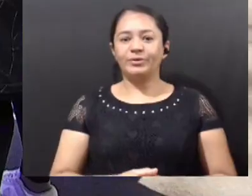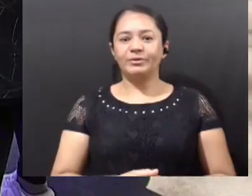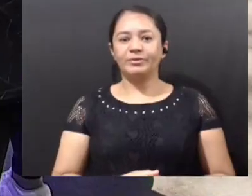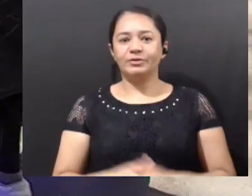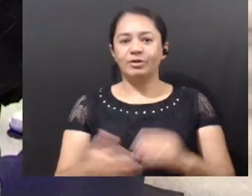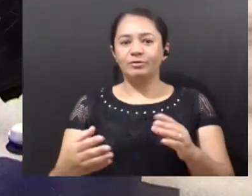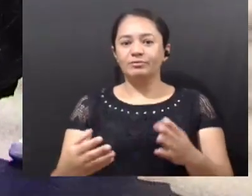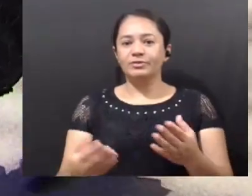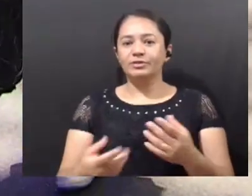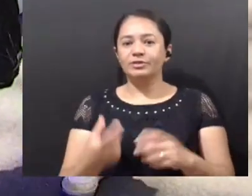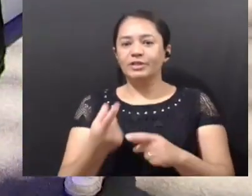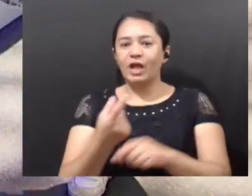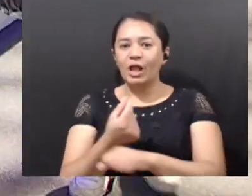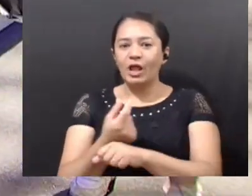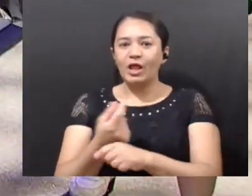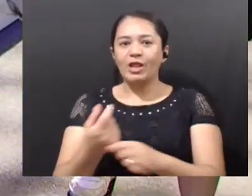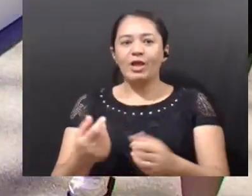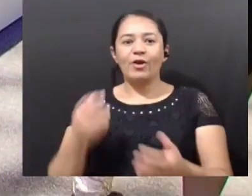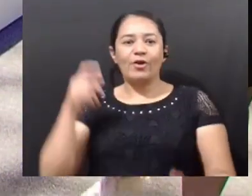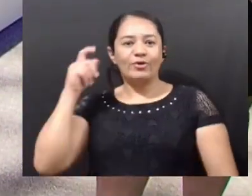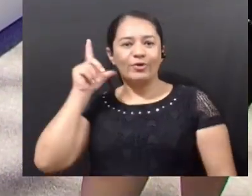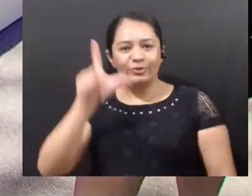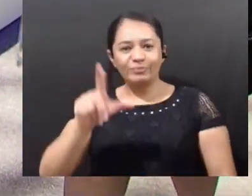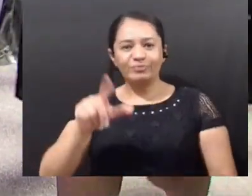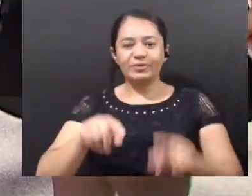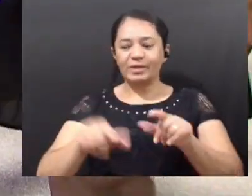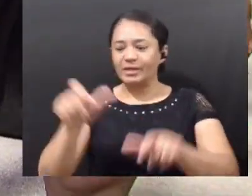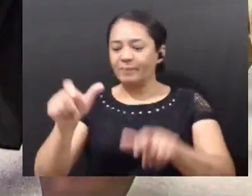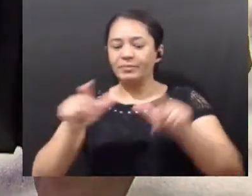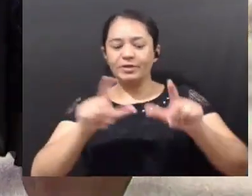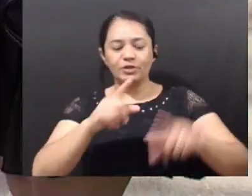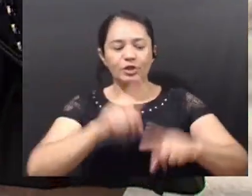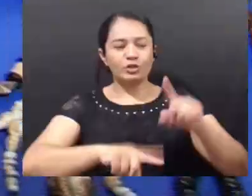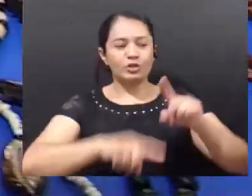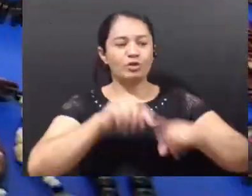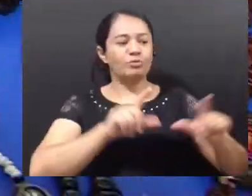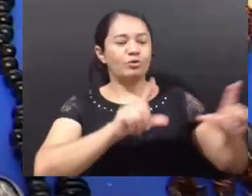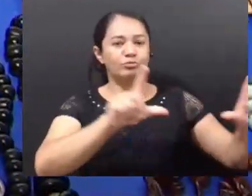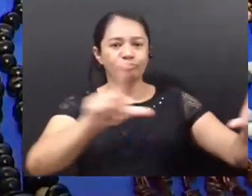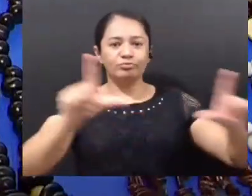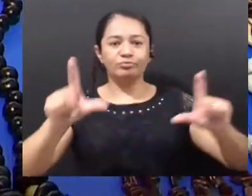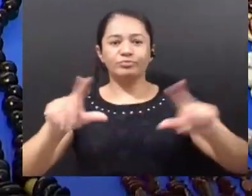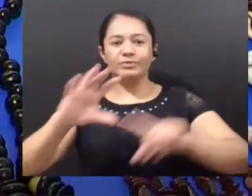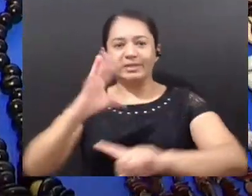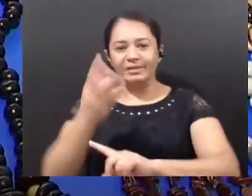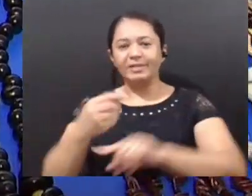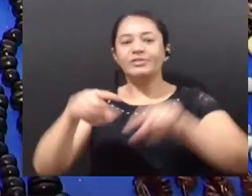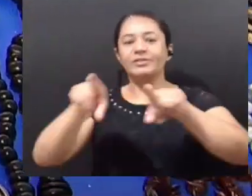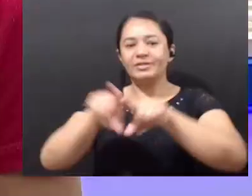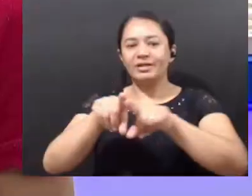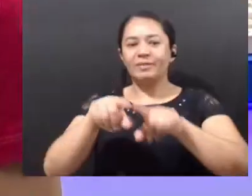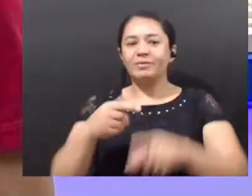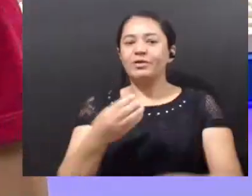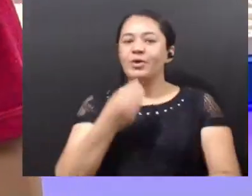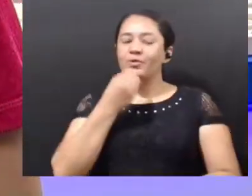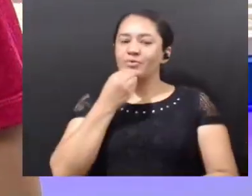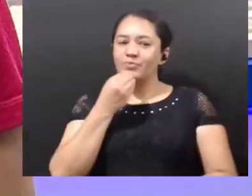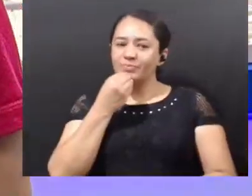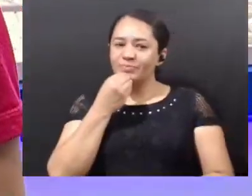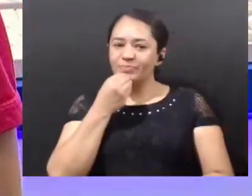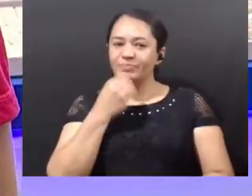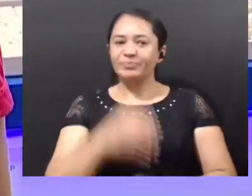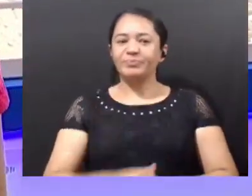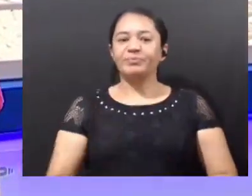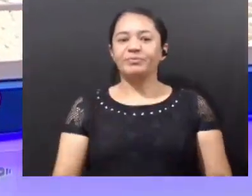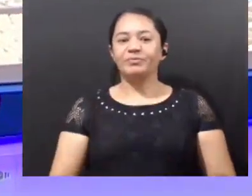negócios. E para quem expôs os seus produtos das artes manuais também, uma oportunidade tanto. Eu sou muito grata